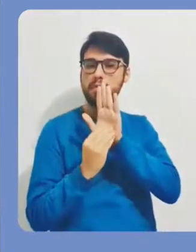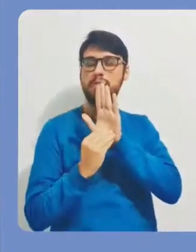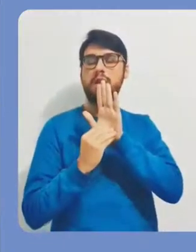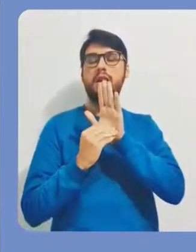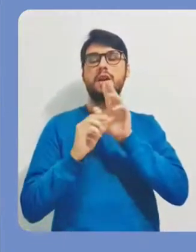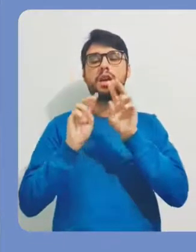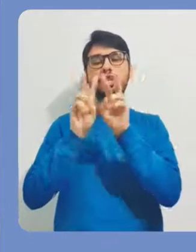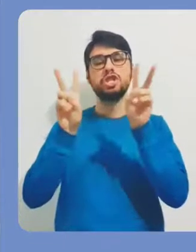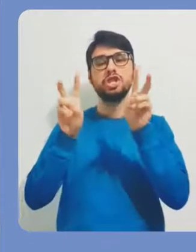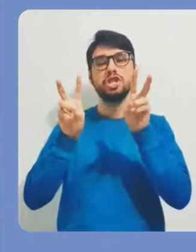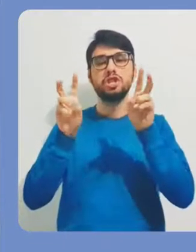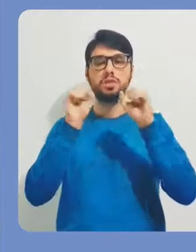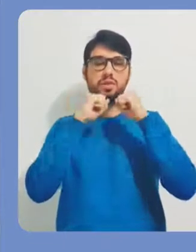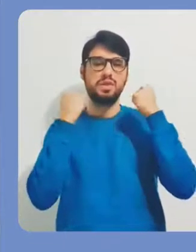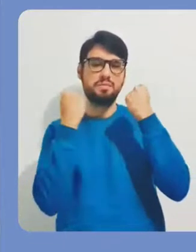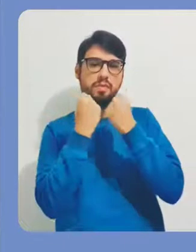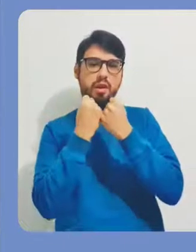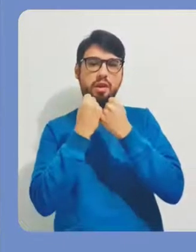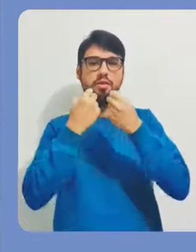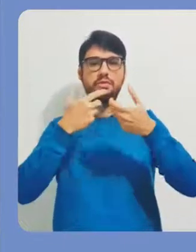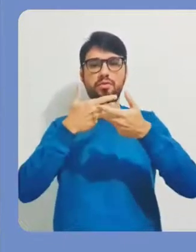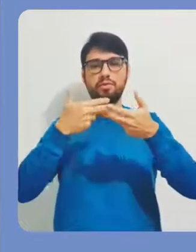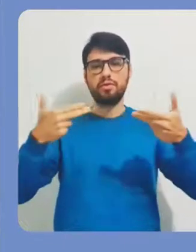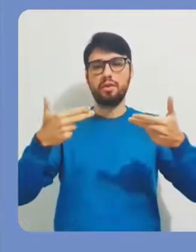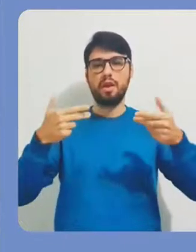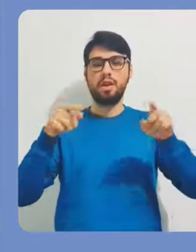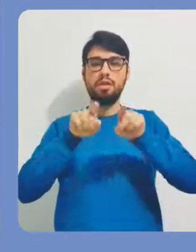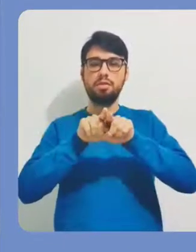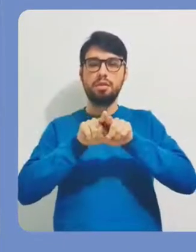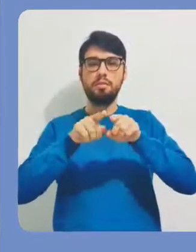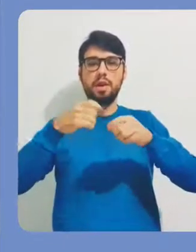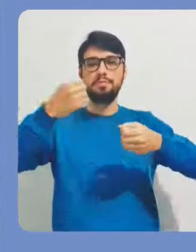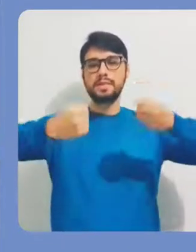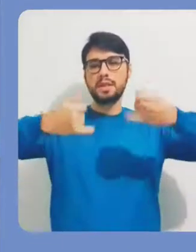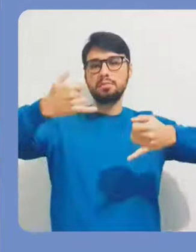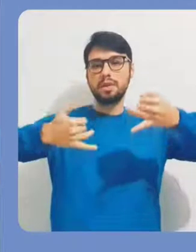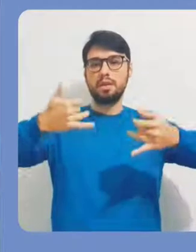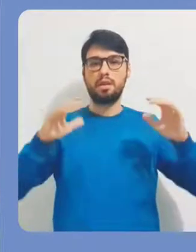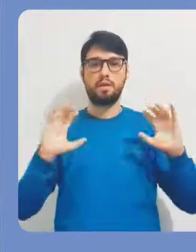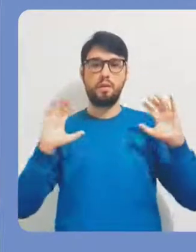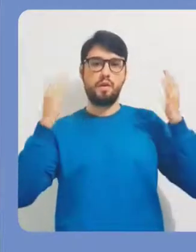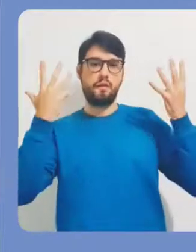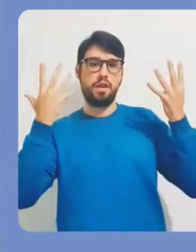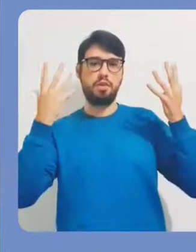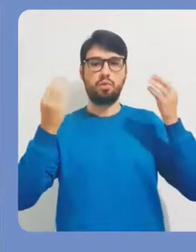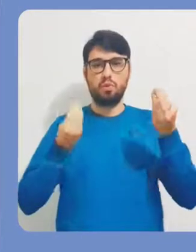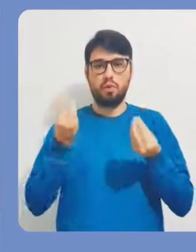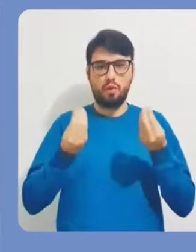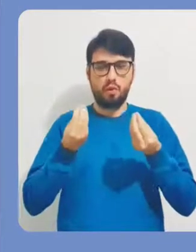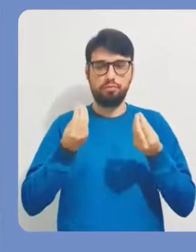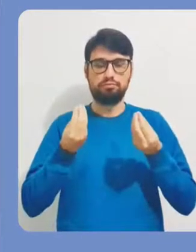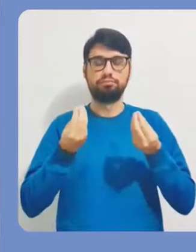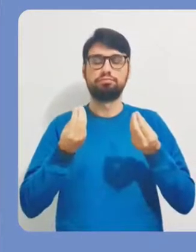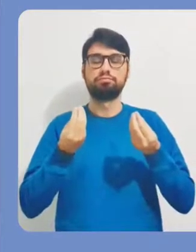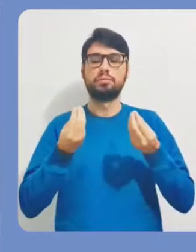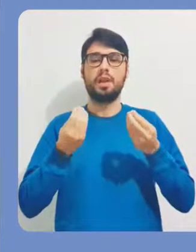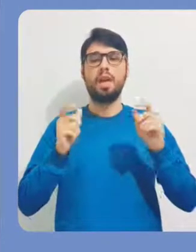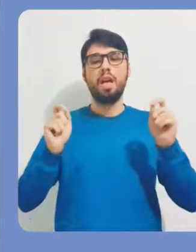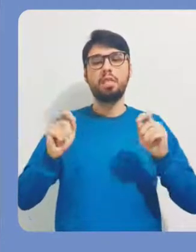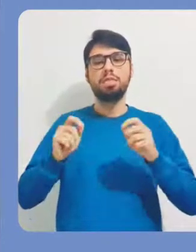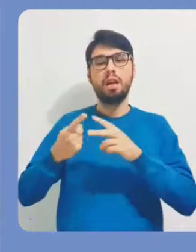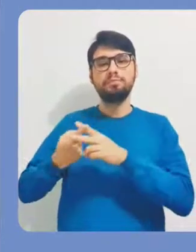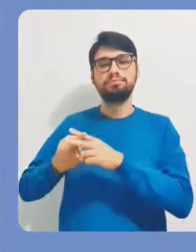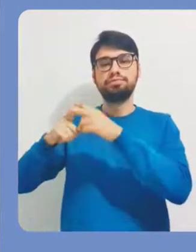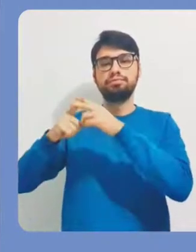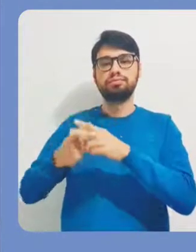Então, aqui eu digitei o conteúdo da página, coloquei o título do simpósio como parecer em destaque e coloquei aqui uma breve